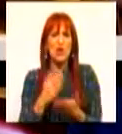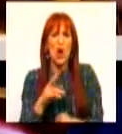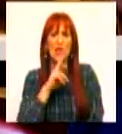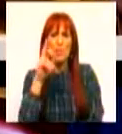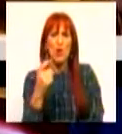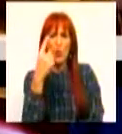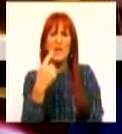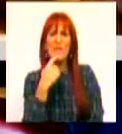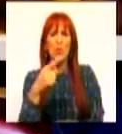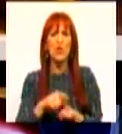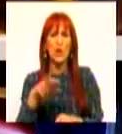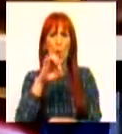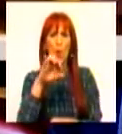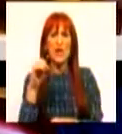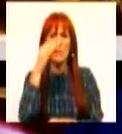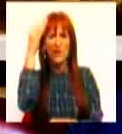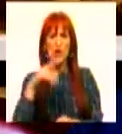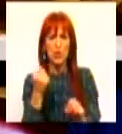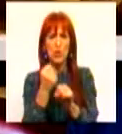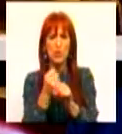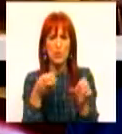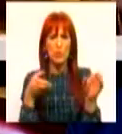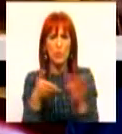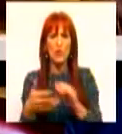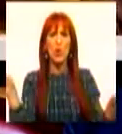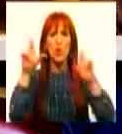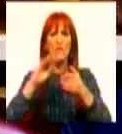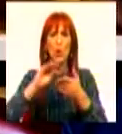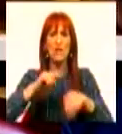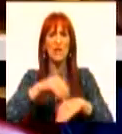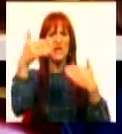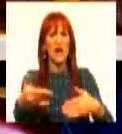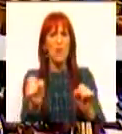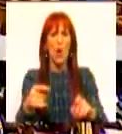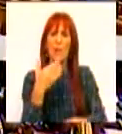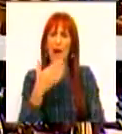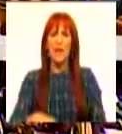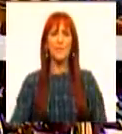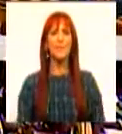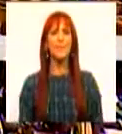resposta para lhe dar. É que 80% dos novos empregos criados são contratos sem termo. Muito obrigada.